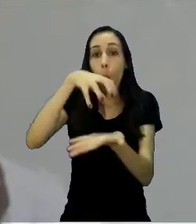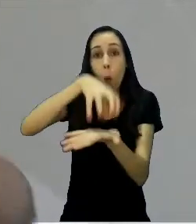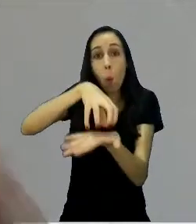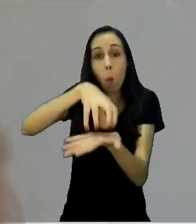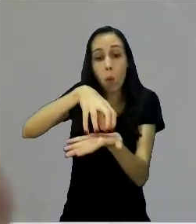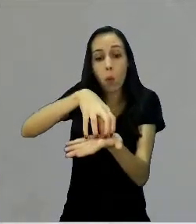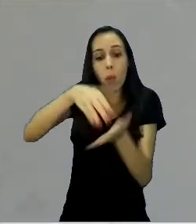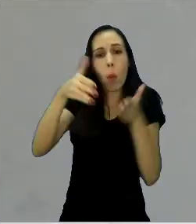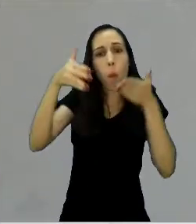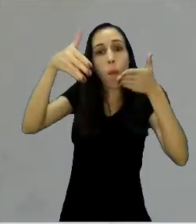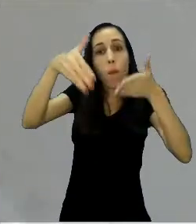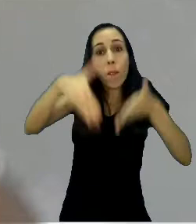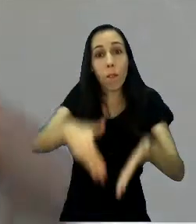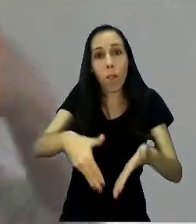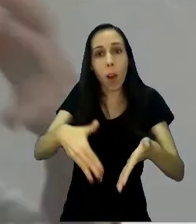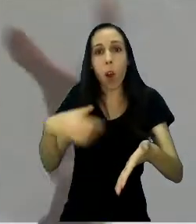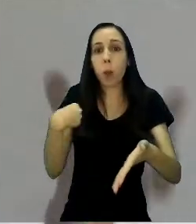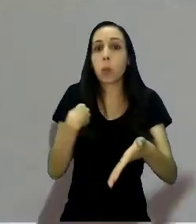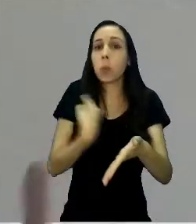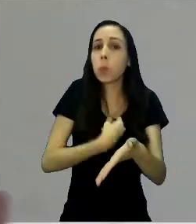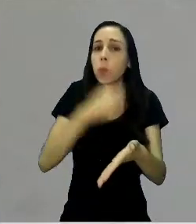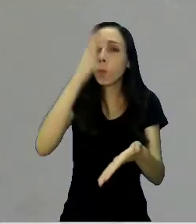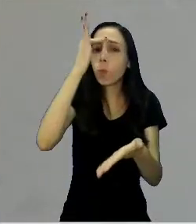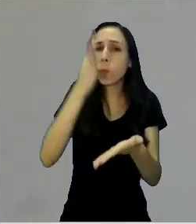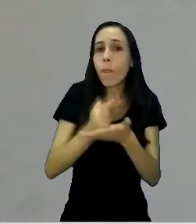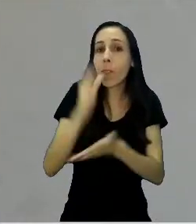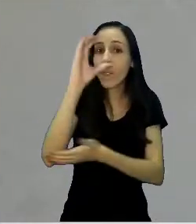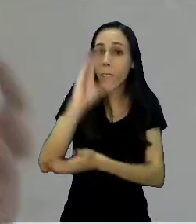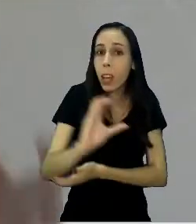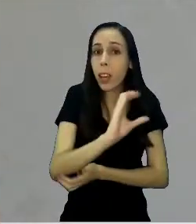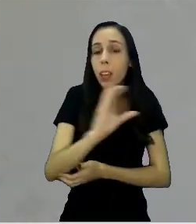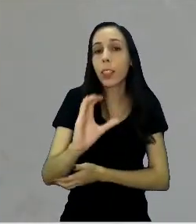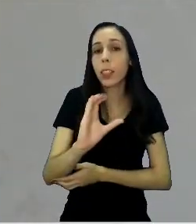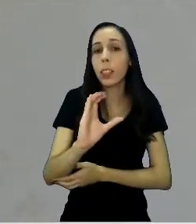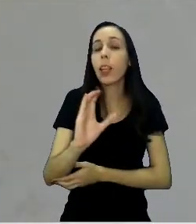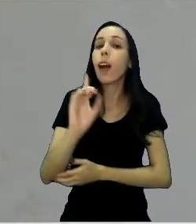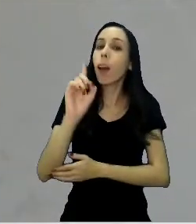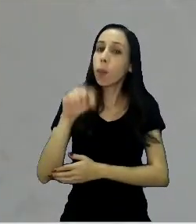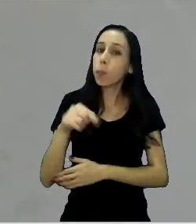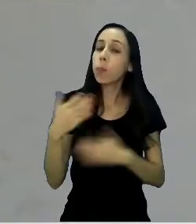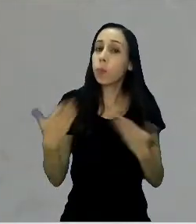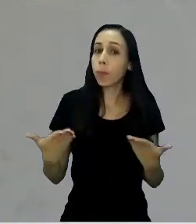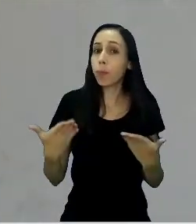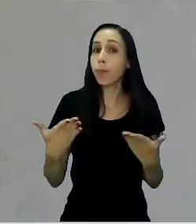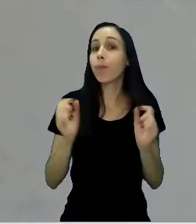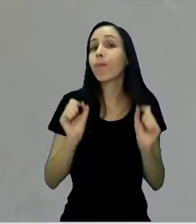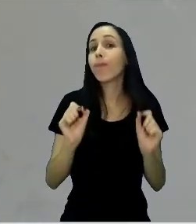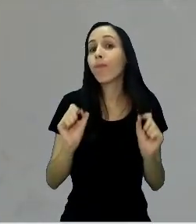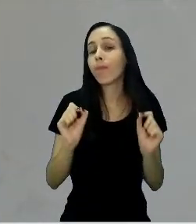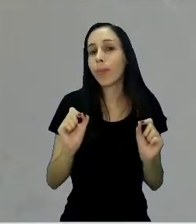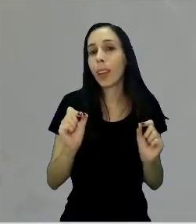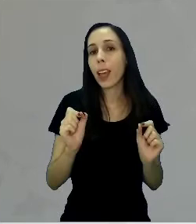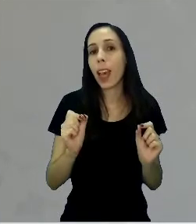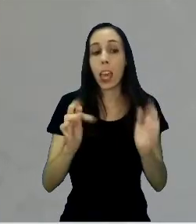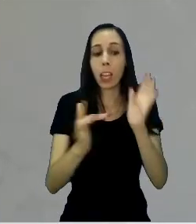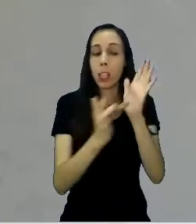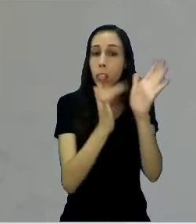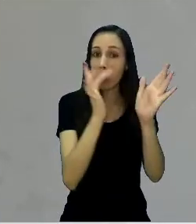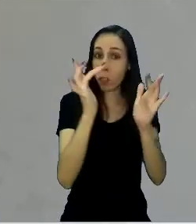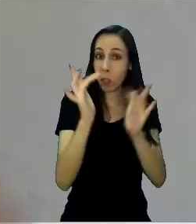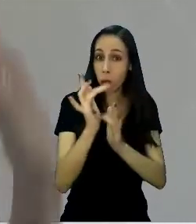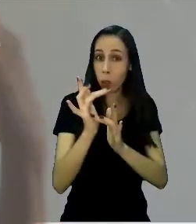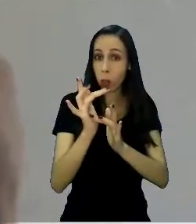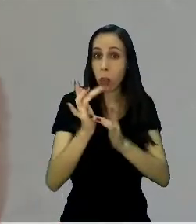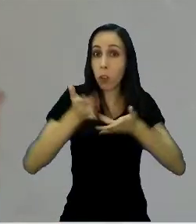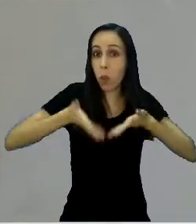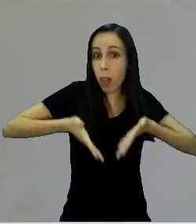O centro, o eixo da nossa fé cristã é esse. Jesus